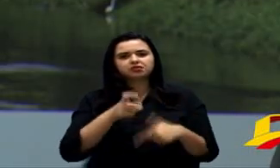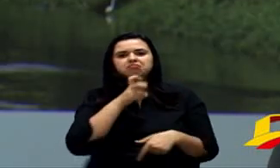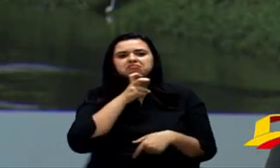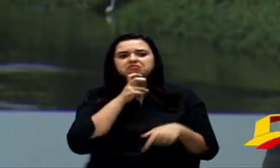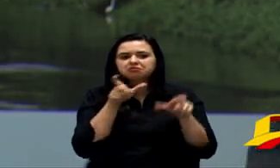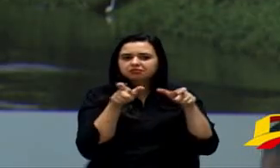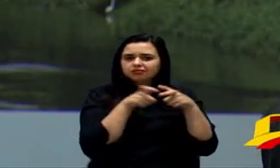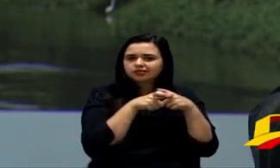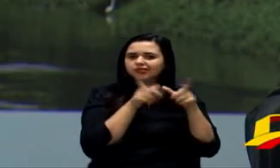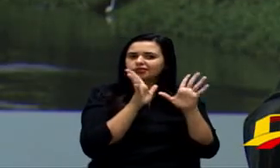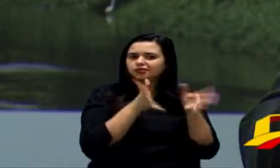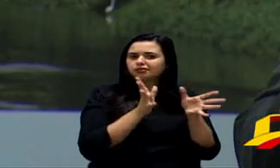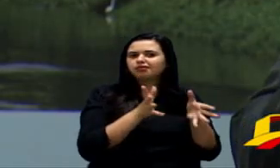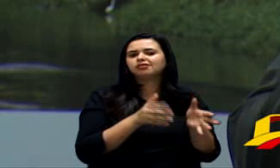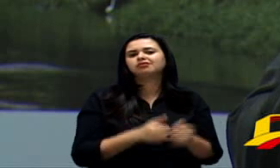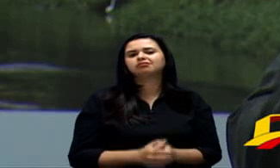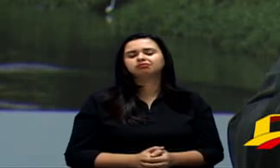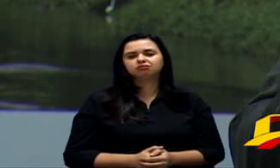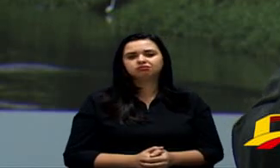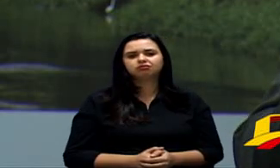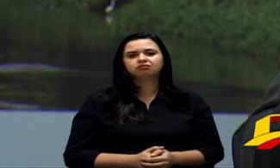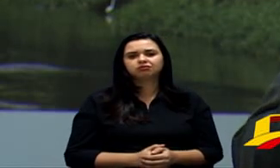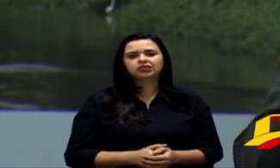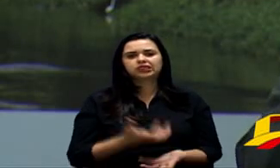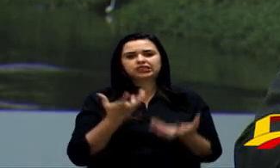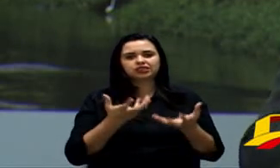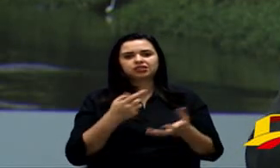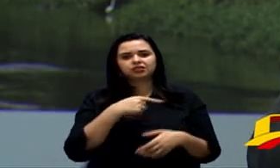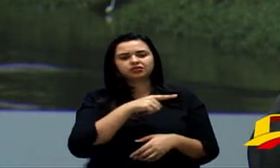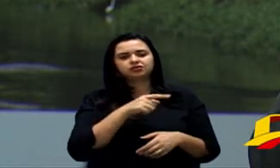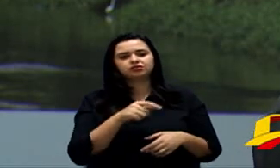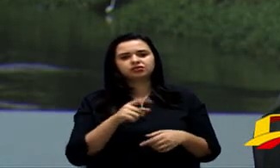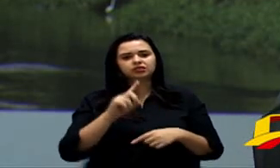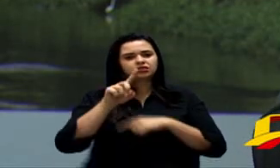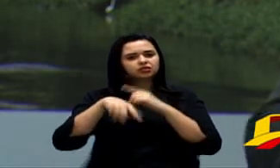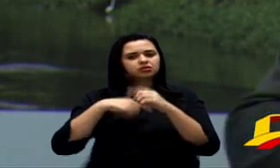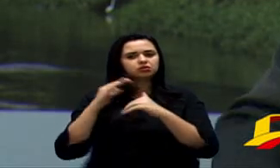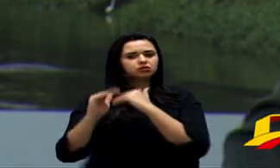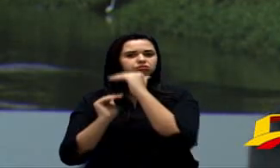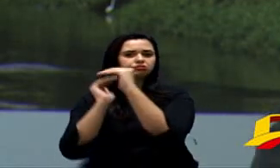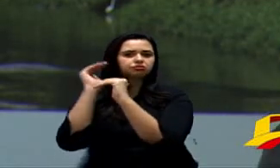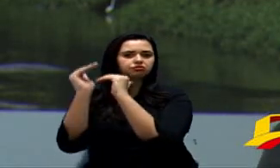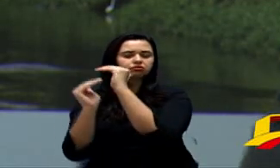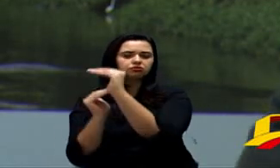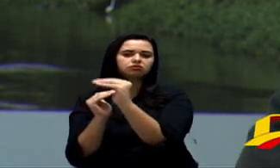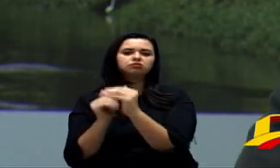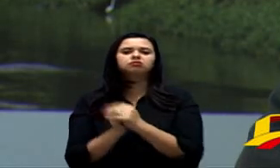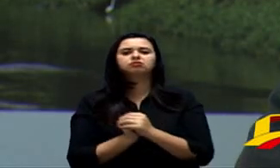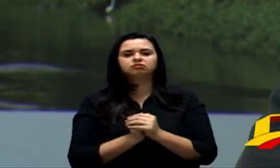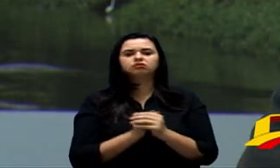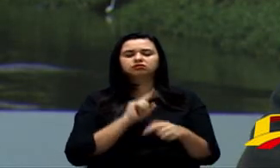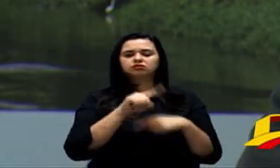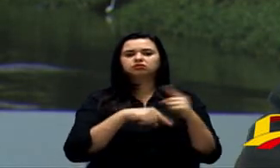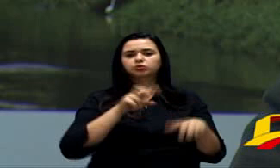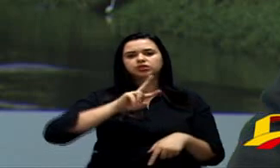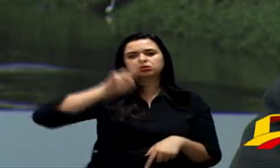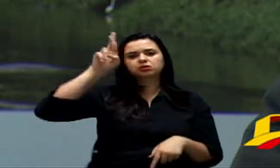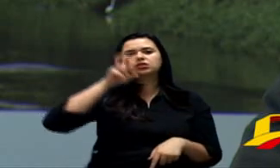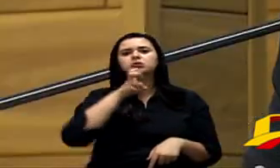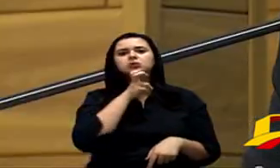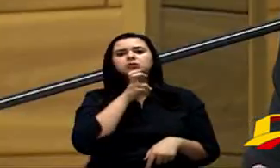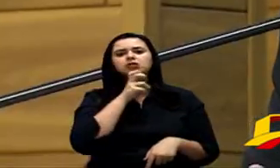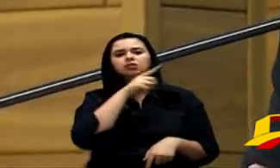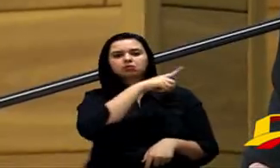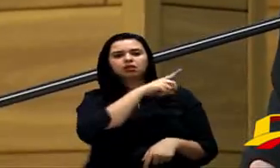viu? Em breve, que a gente veja você aí alçando voos maiores. E por que não estando aí representando Sorocaba e região em Brasília,